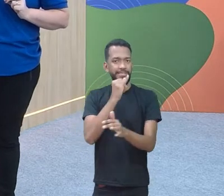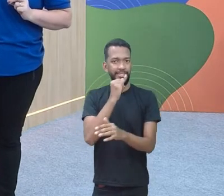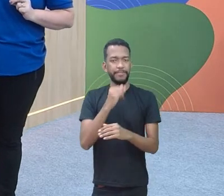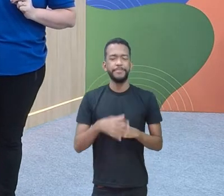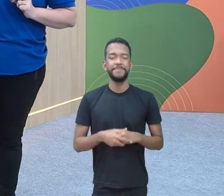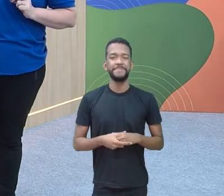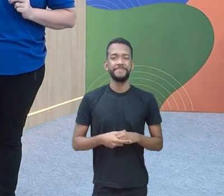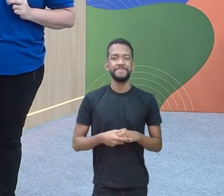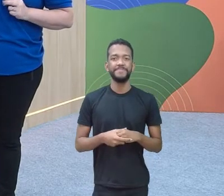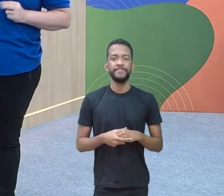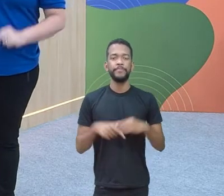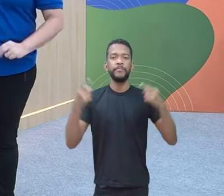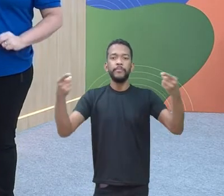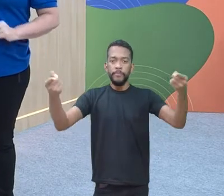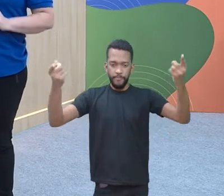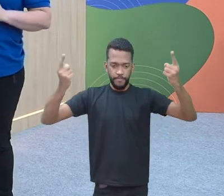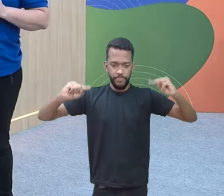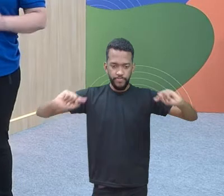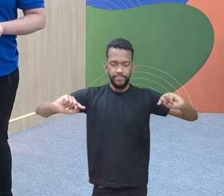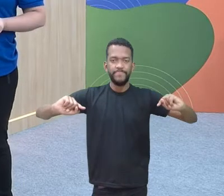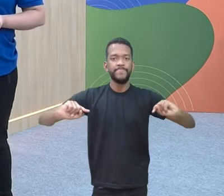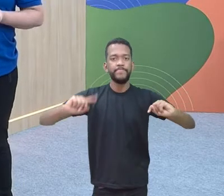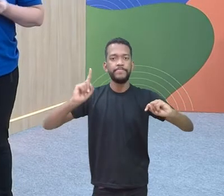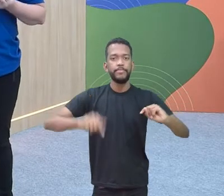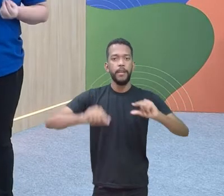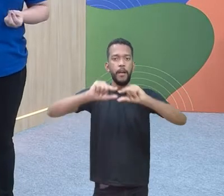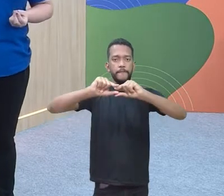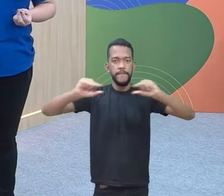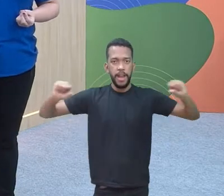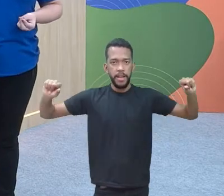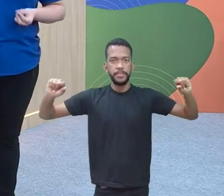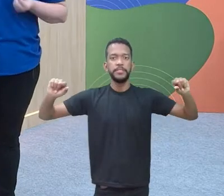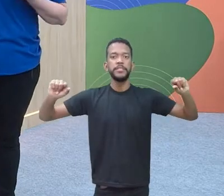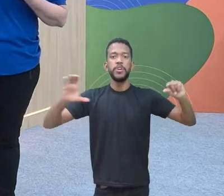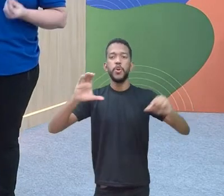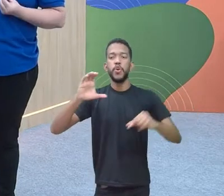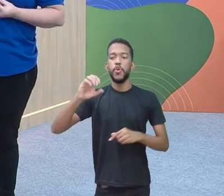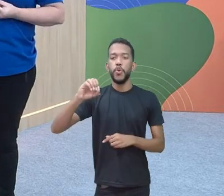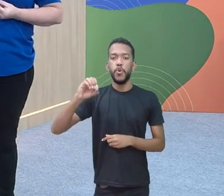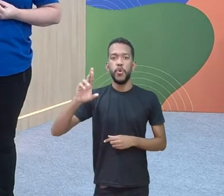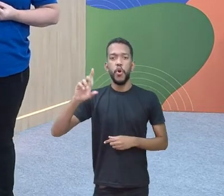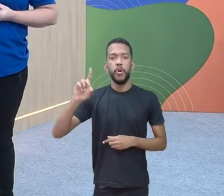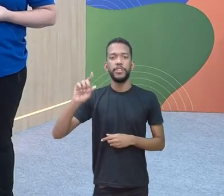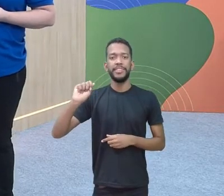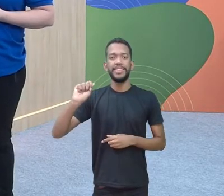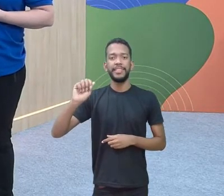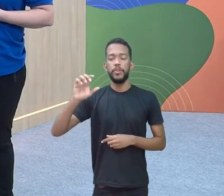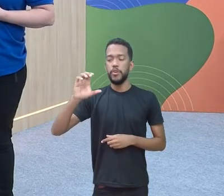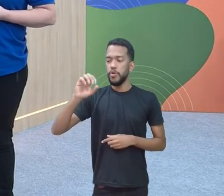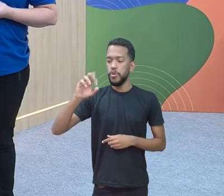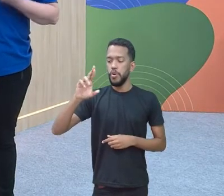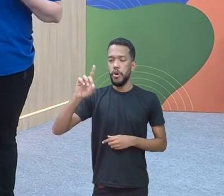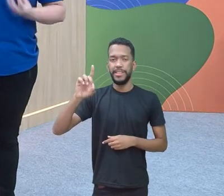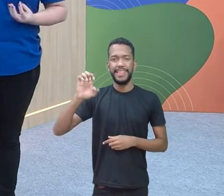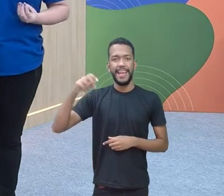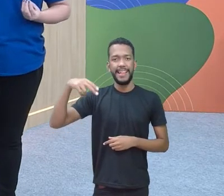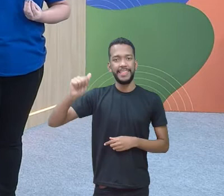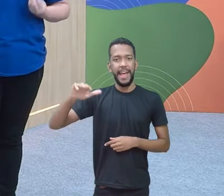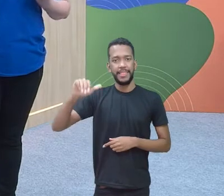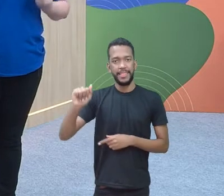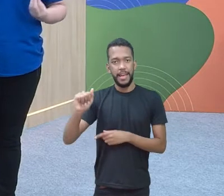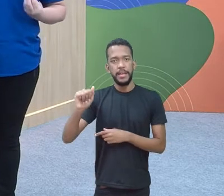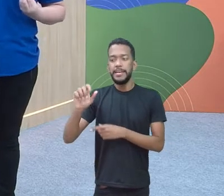hoje. E aí nós temos as orações coordenadas sindéticas. E